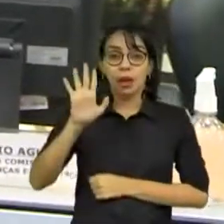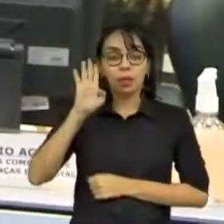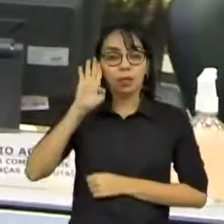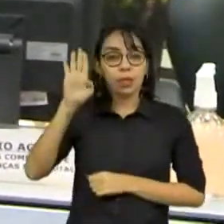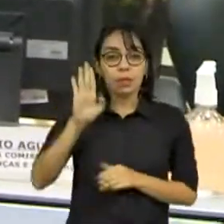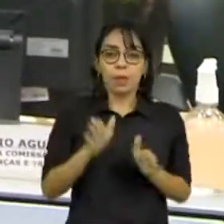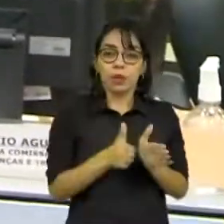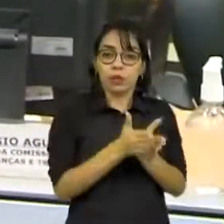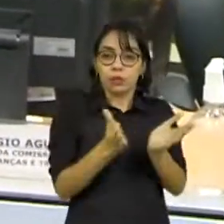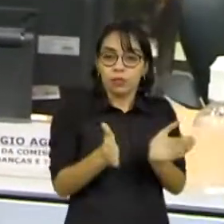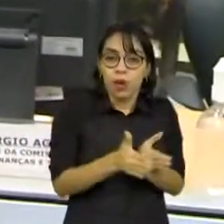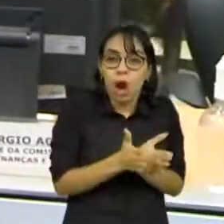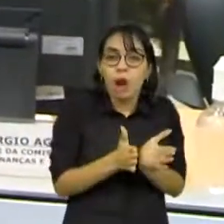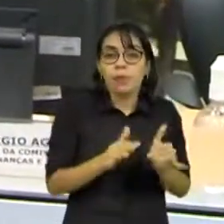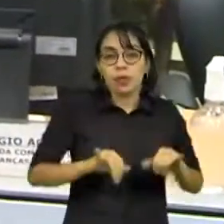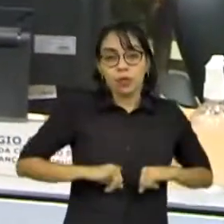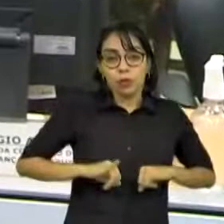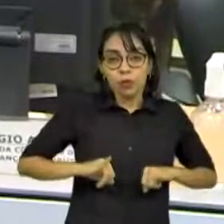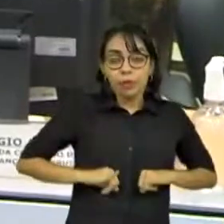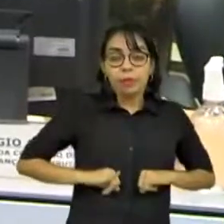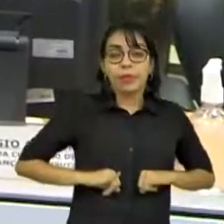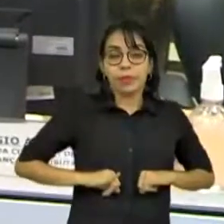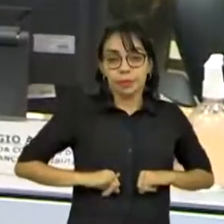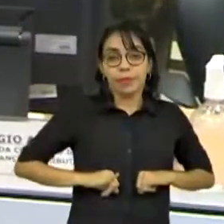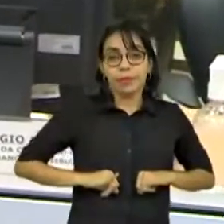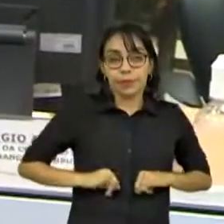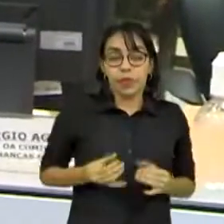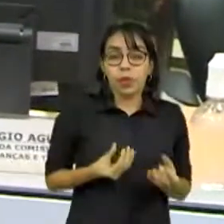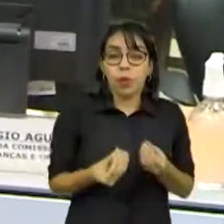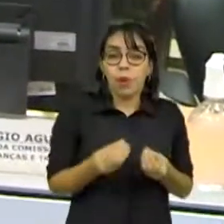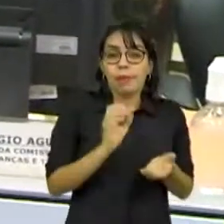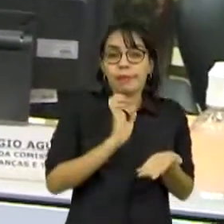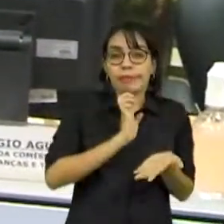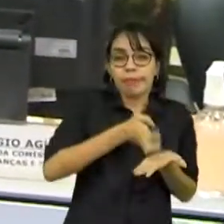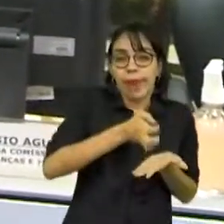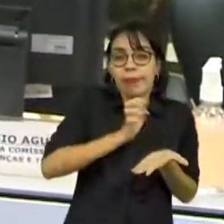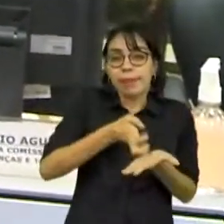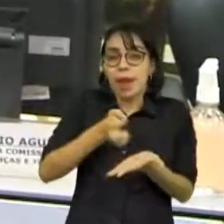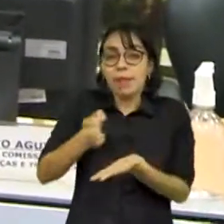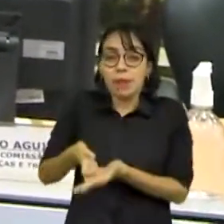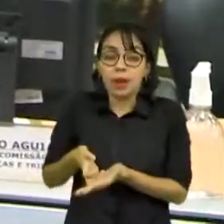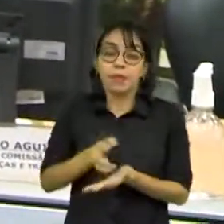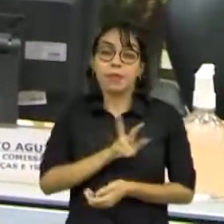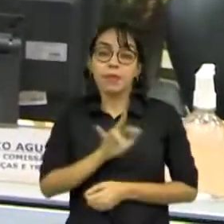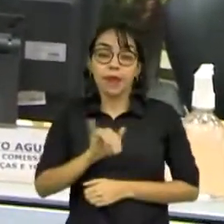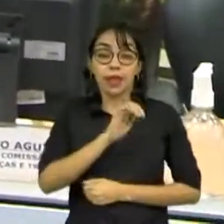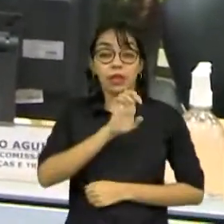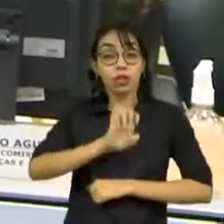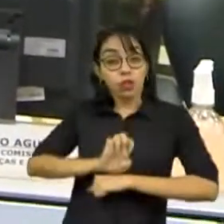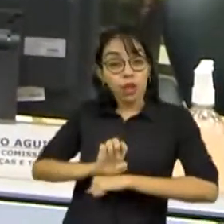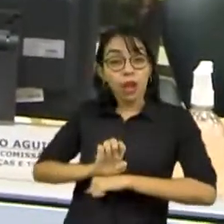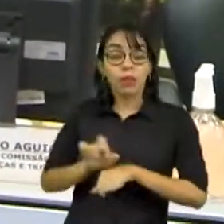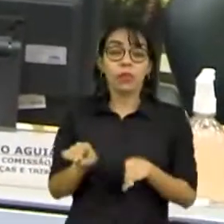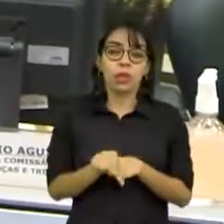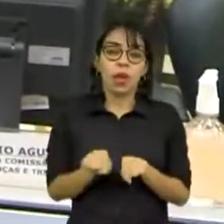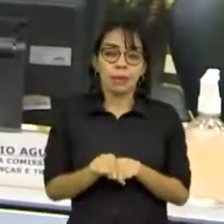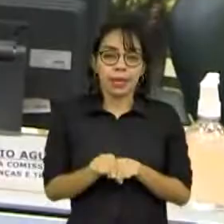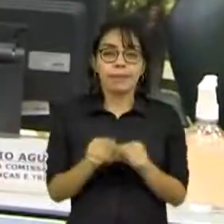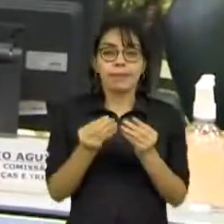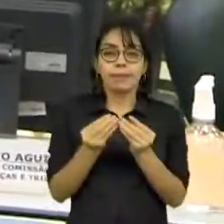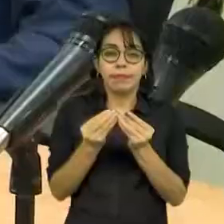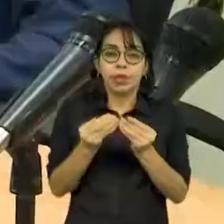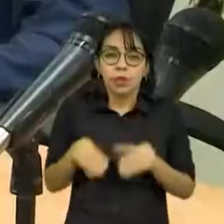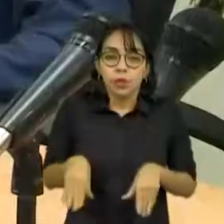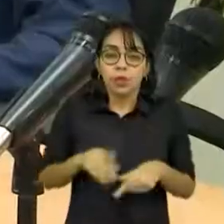pobres, né? A inflação é o pior tributo que o pobre pode pagar, ele também afeta os estados na medida em que nós também consumimos, né? Bens